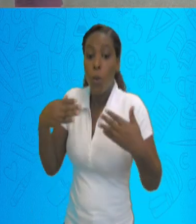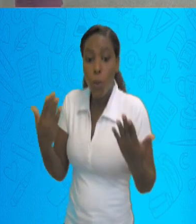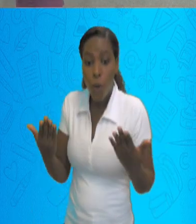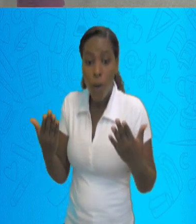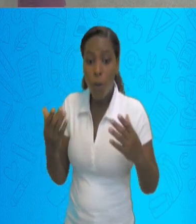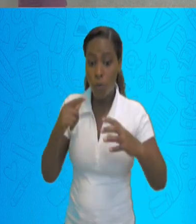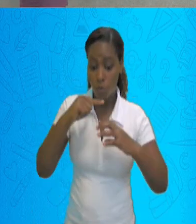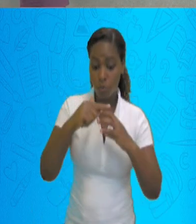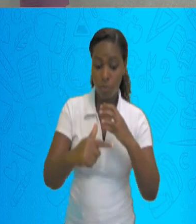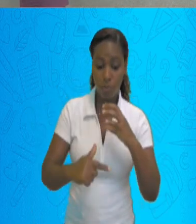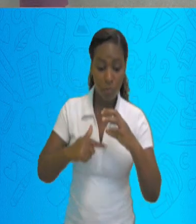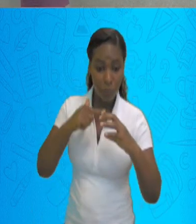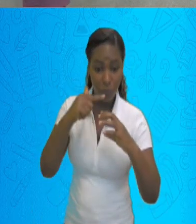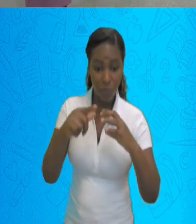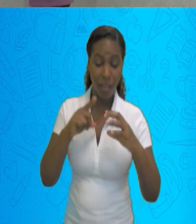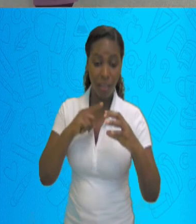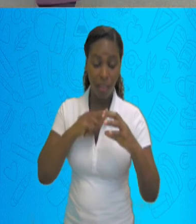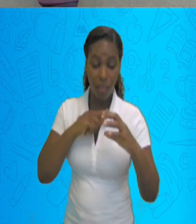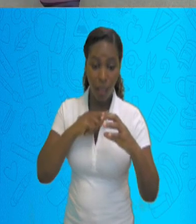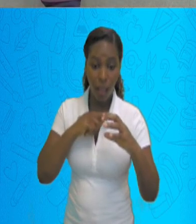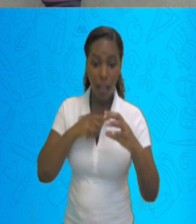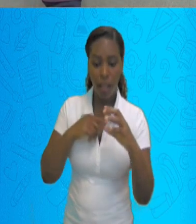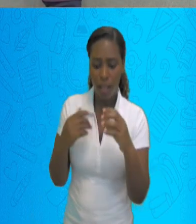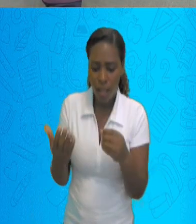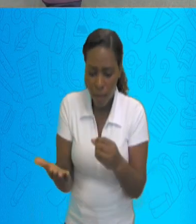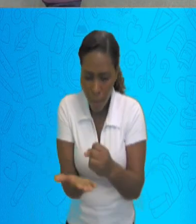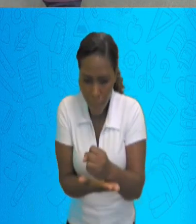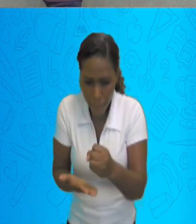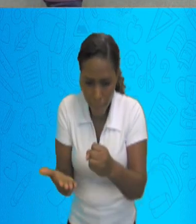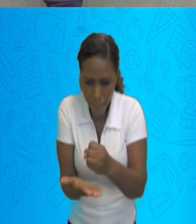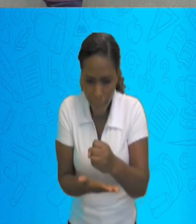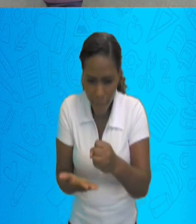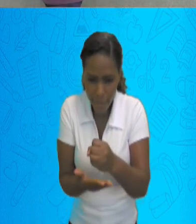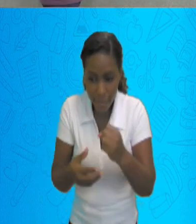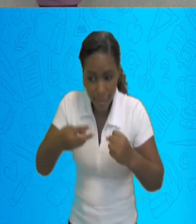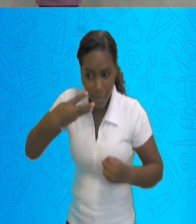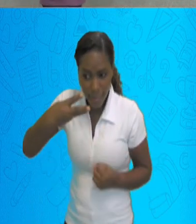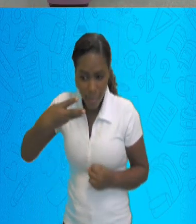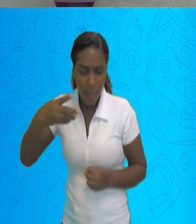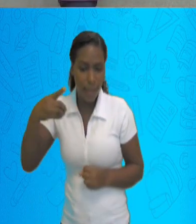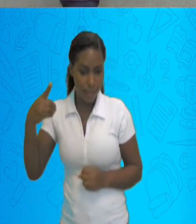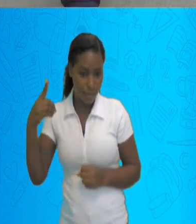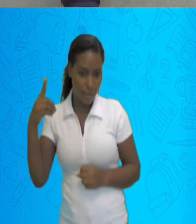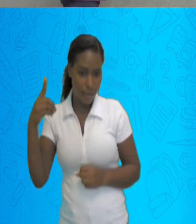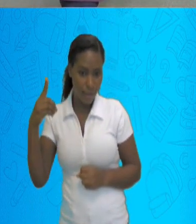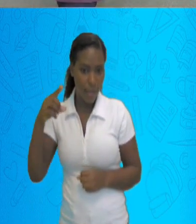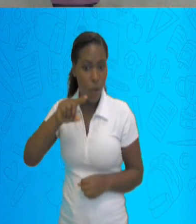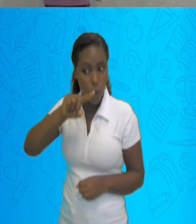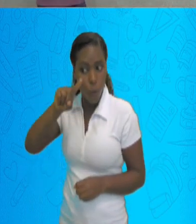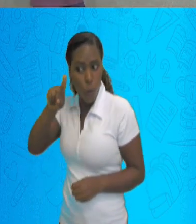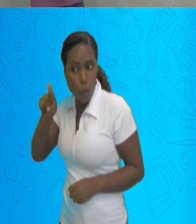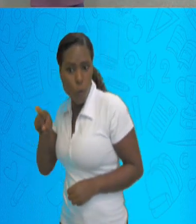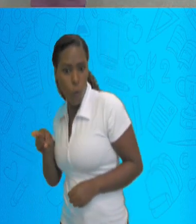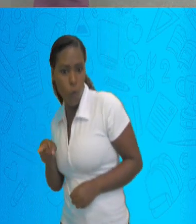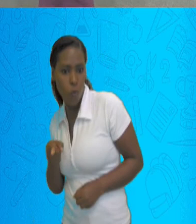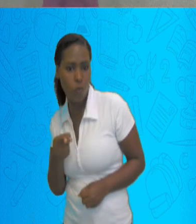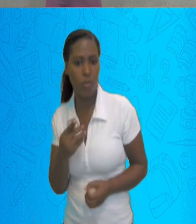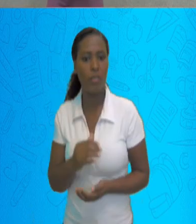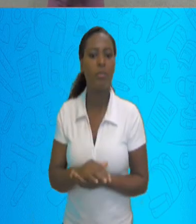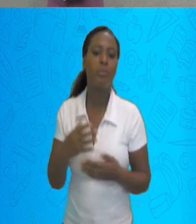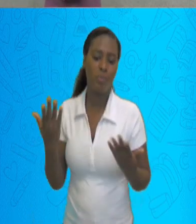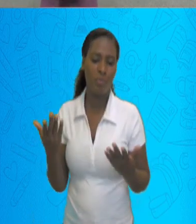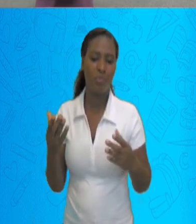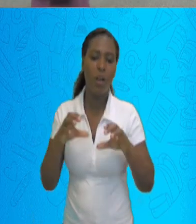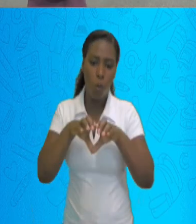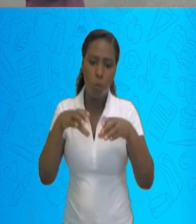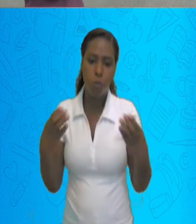superfícies curvas? Então, é o cone, o cilindro e a esfera, conhecidos também como